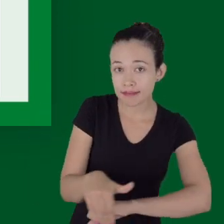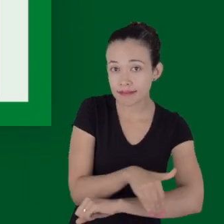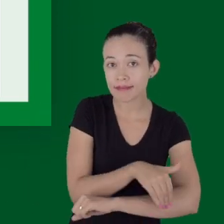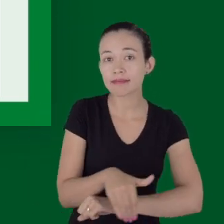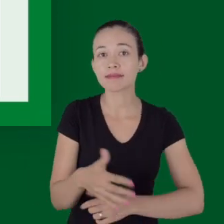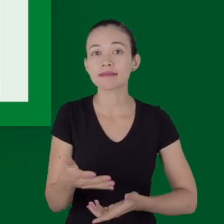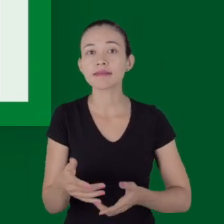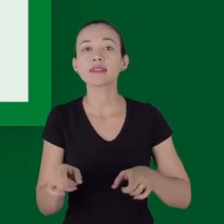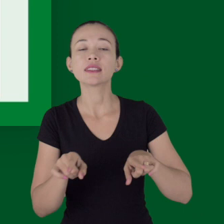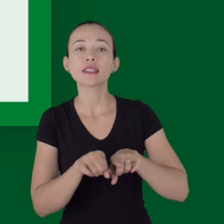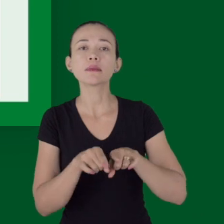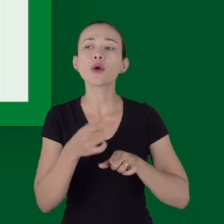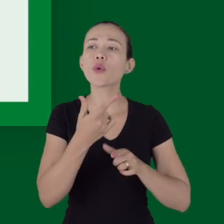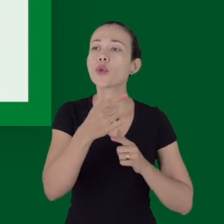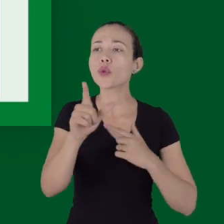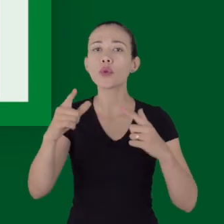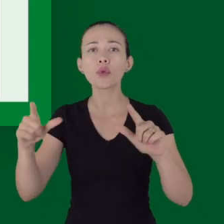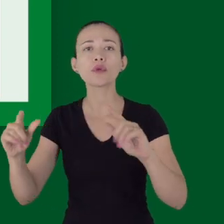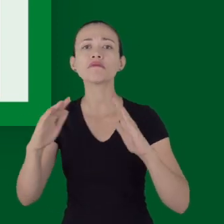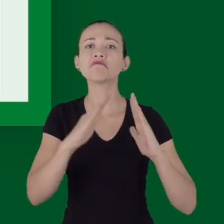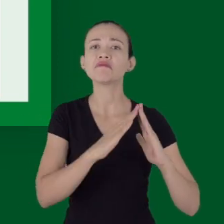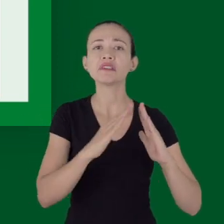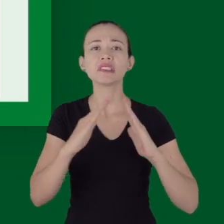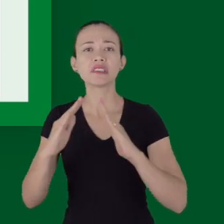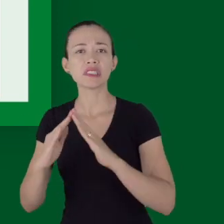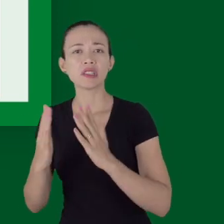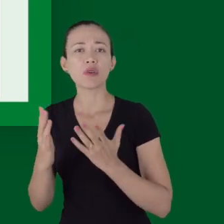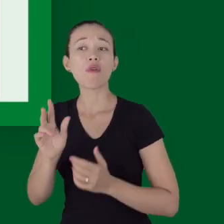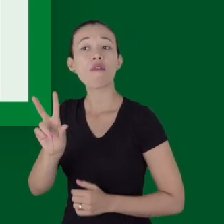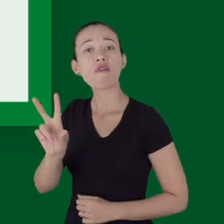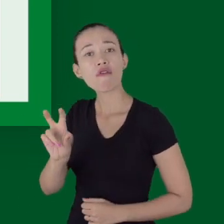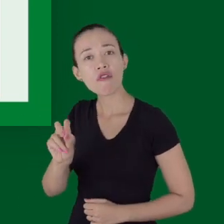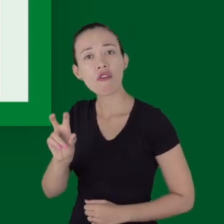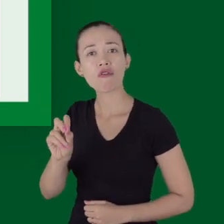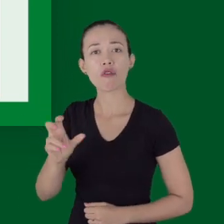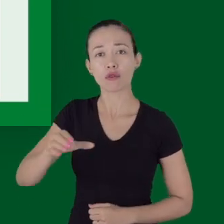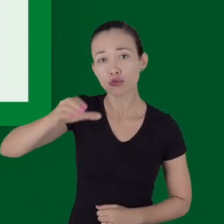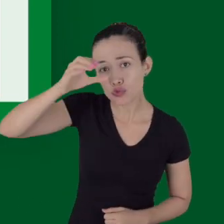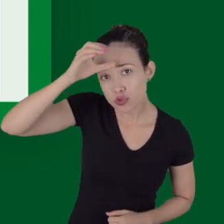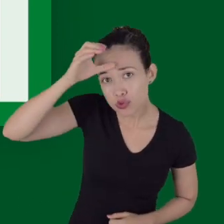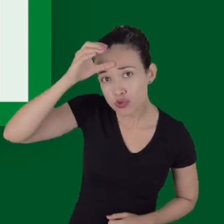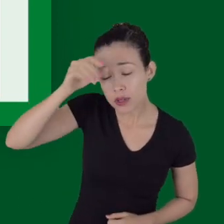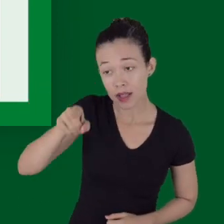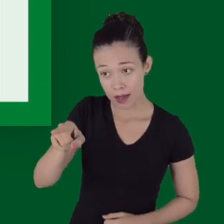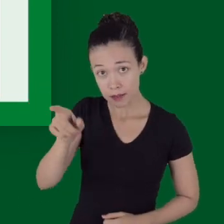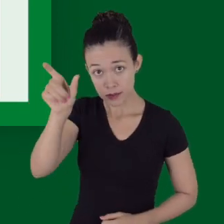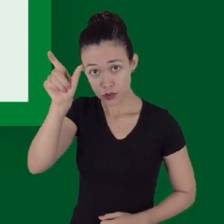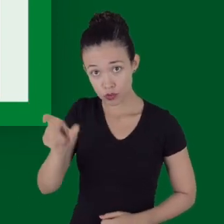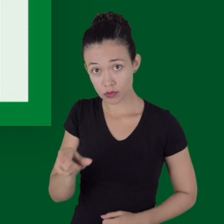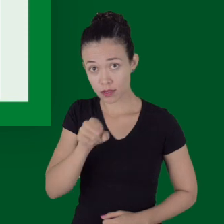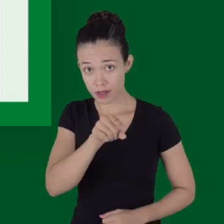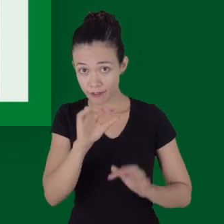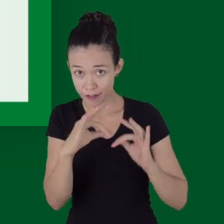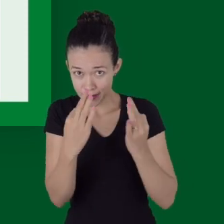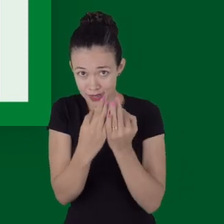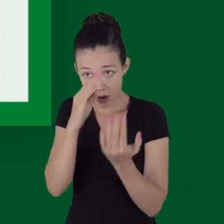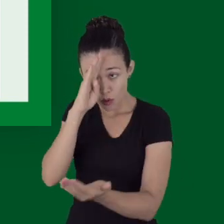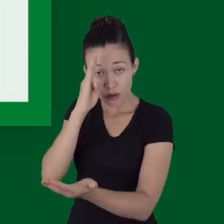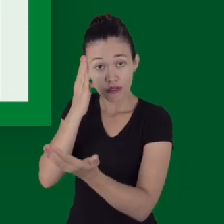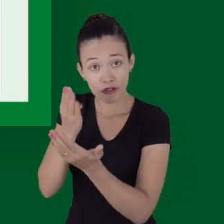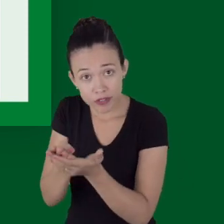do pai também, endereço, de algum outro contato de emergência, pode ser uma avó, uma tia,